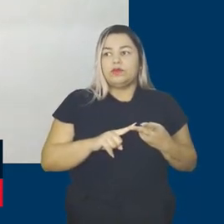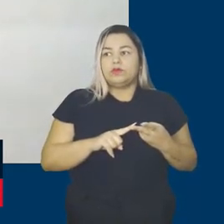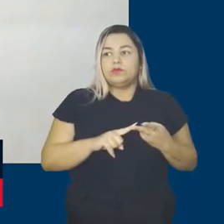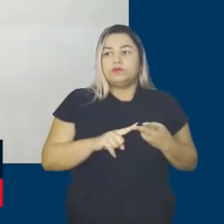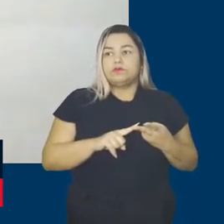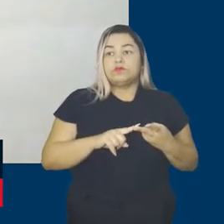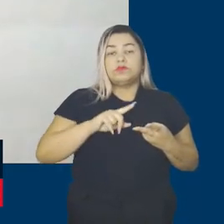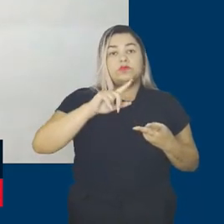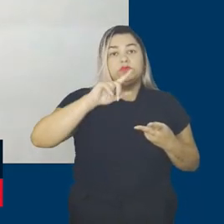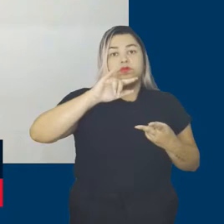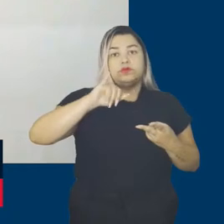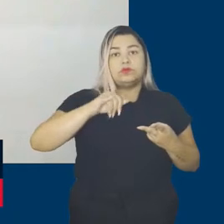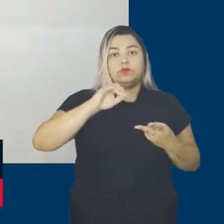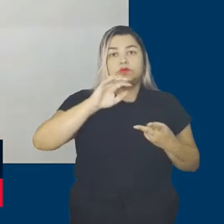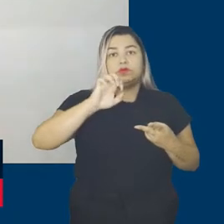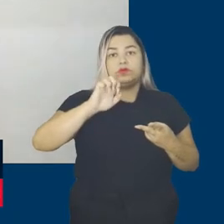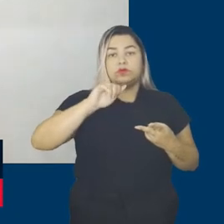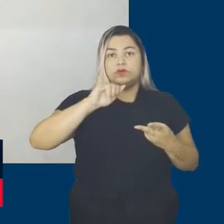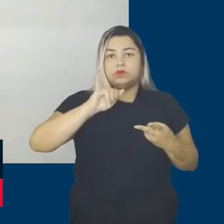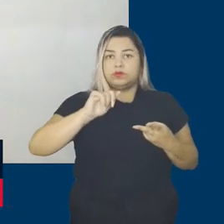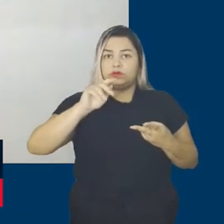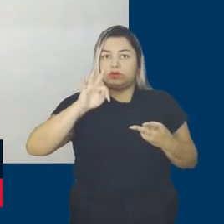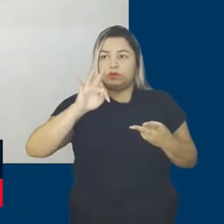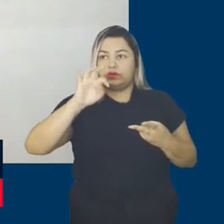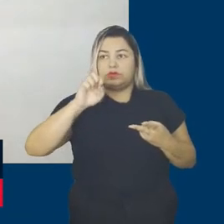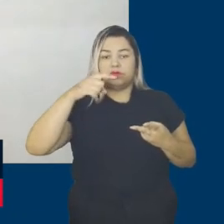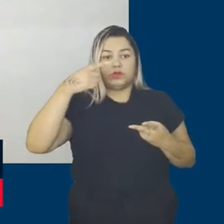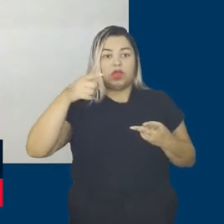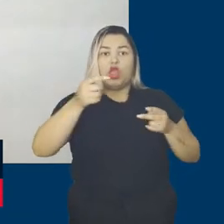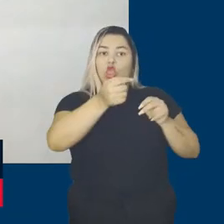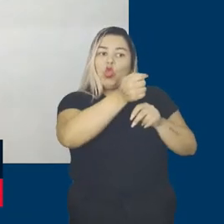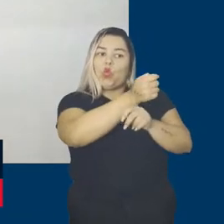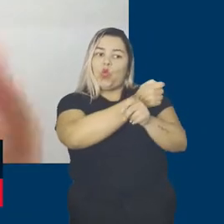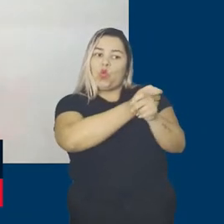Jeffrey Sachs, Jayati, que é uma economista